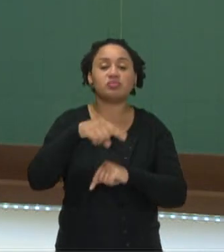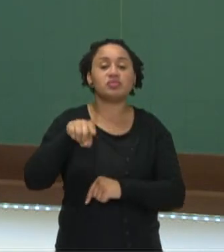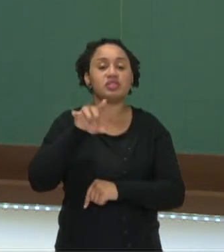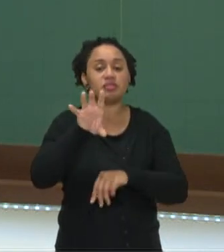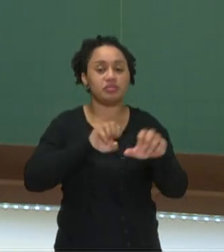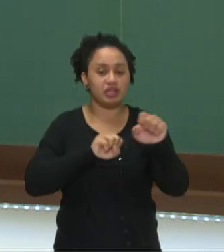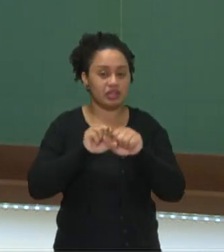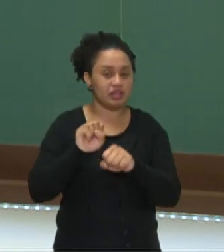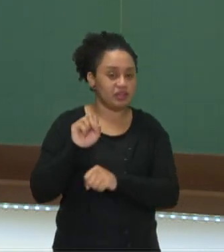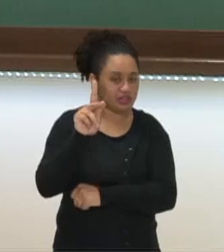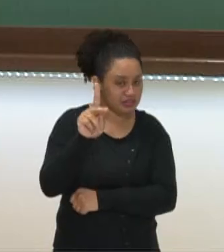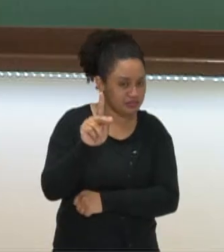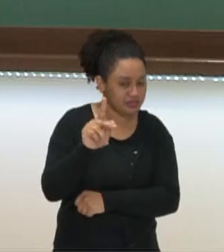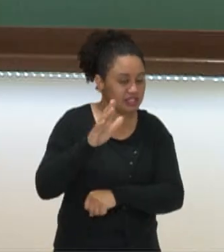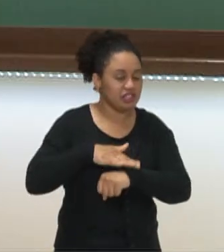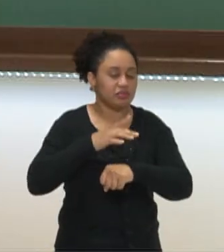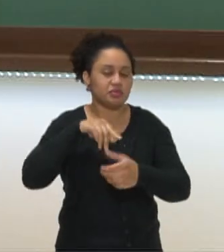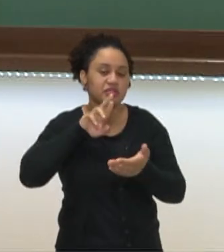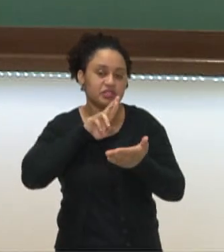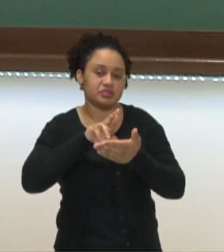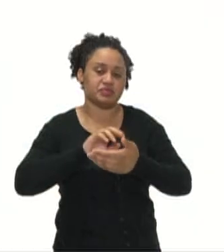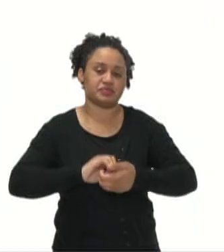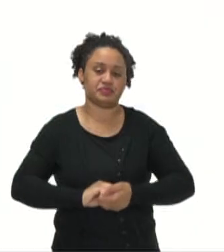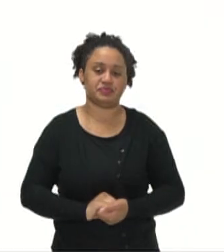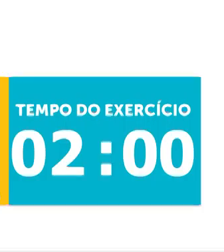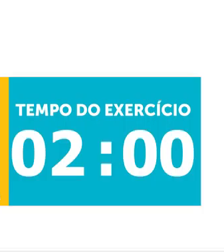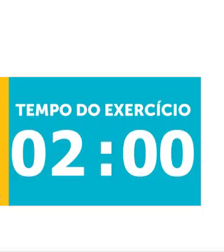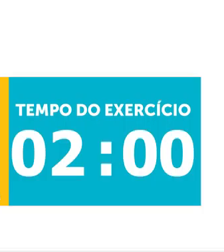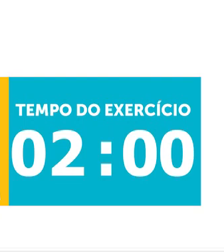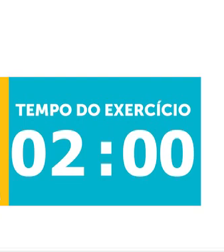pegar. Ok? Tempinho aí para você.